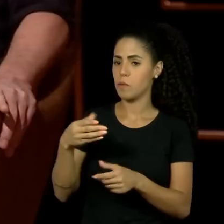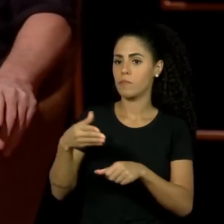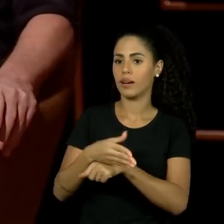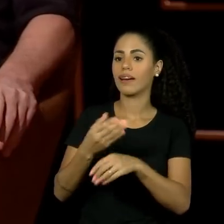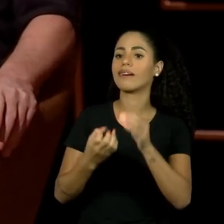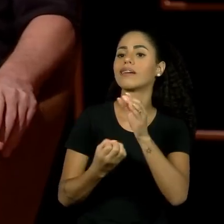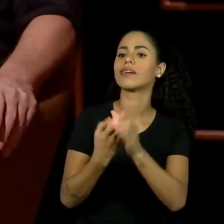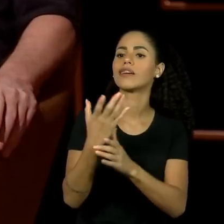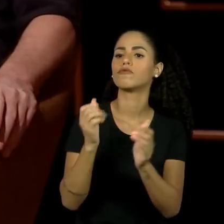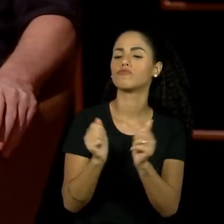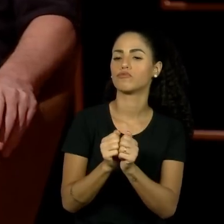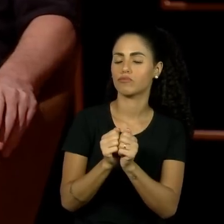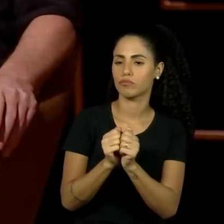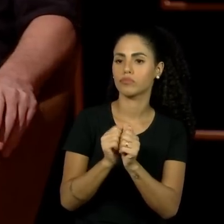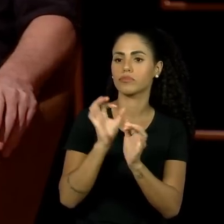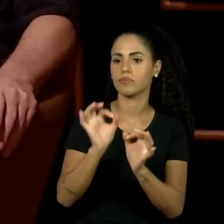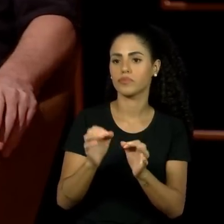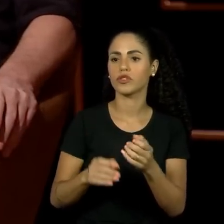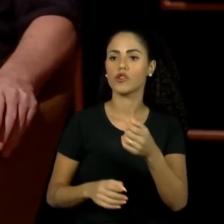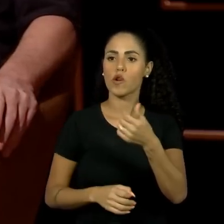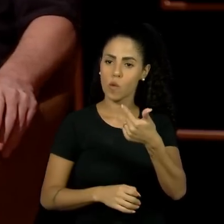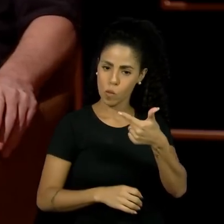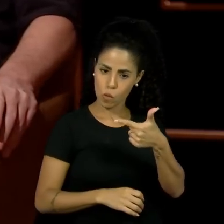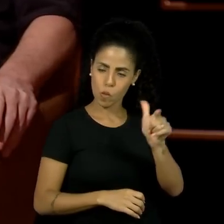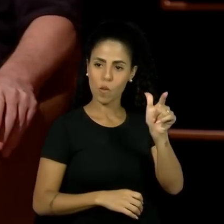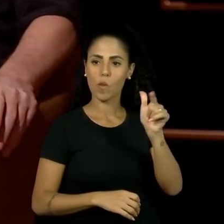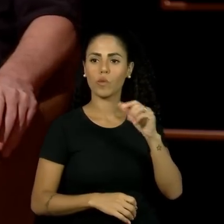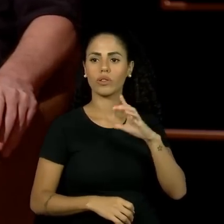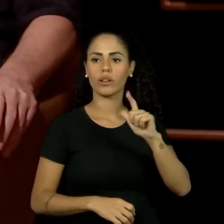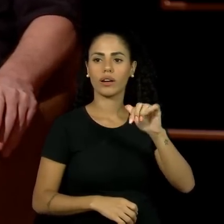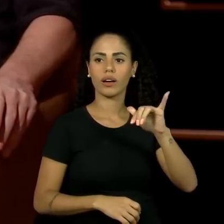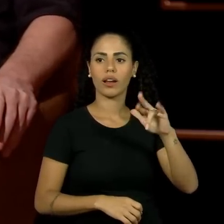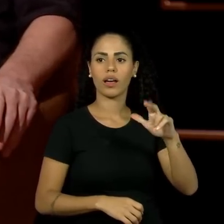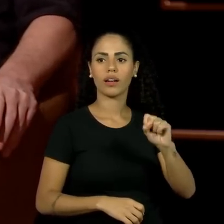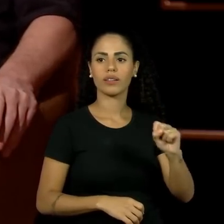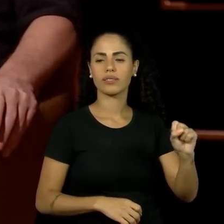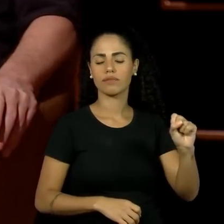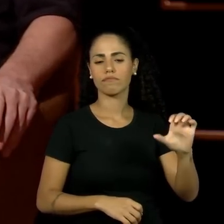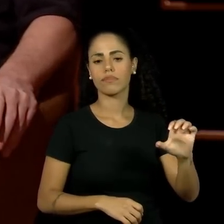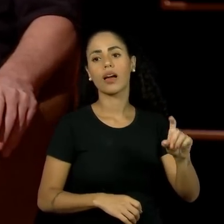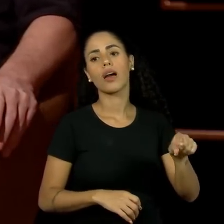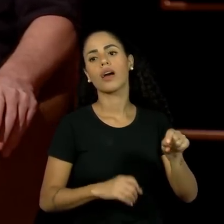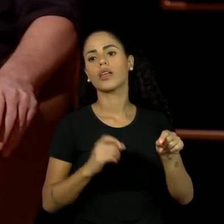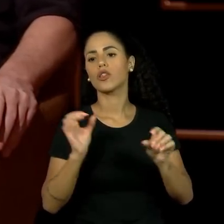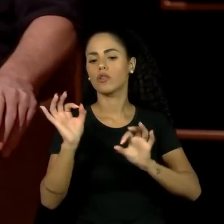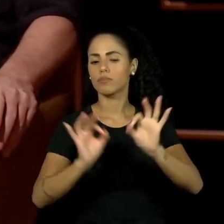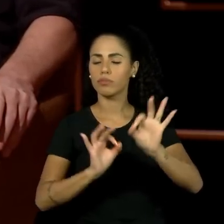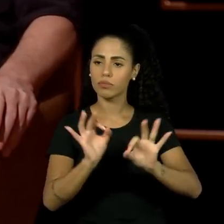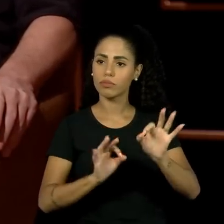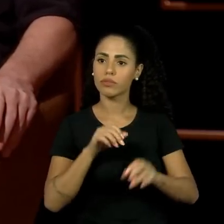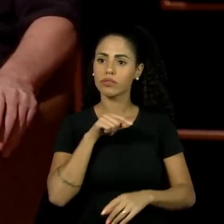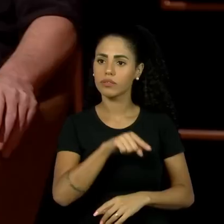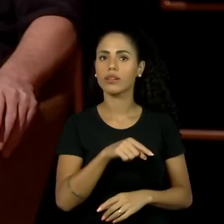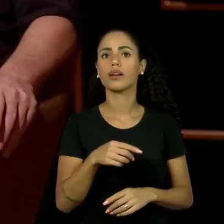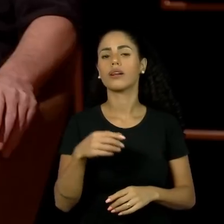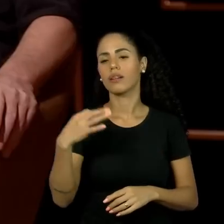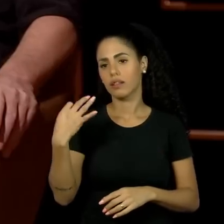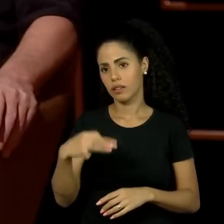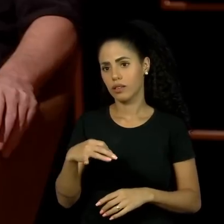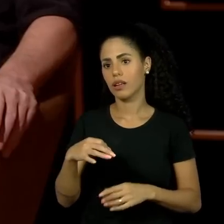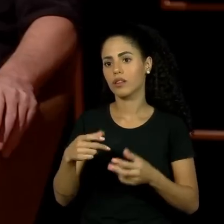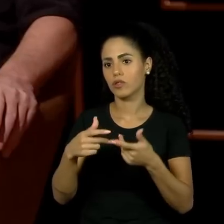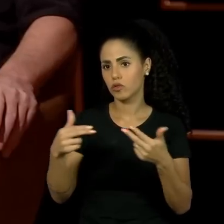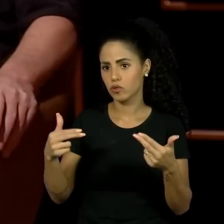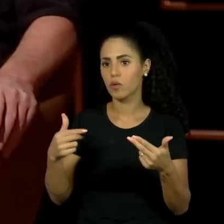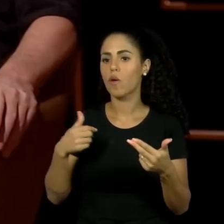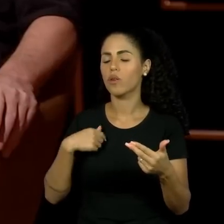criei junto com Márcia Zanellato e Clarice Assad. Nós fizemos uma releitura do mito